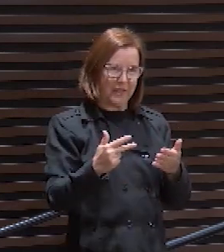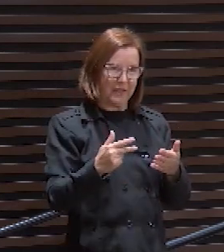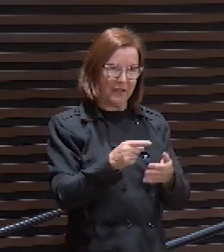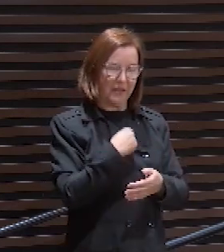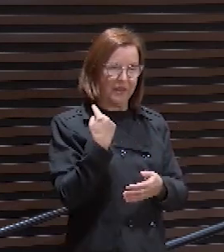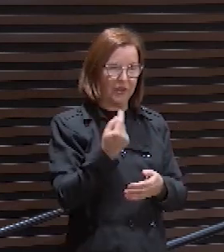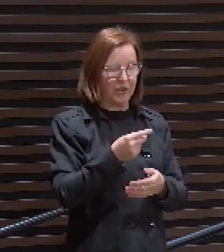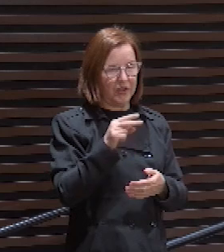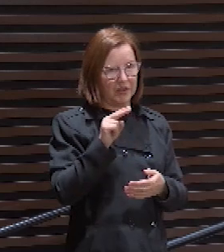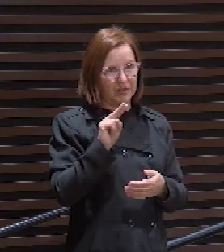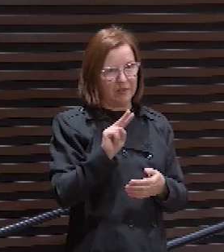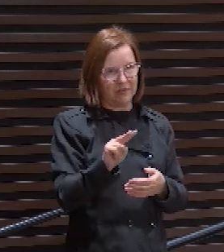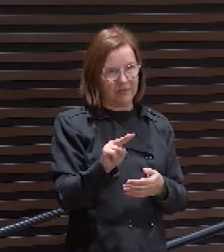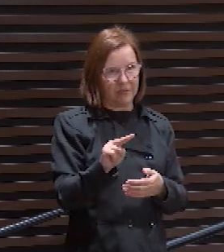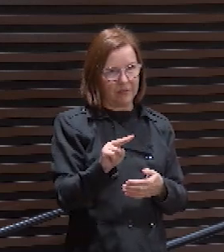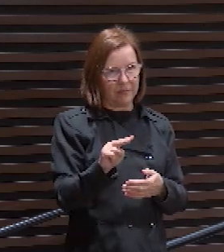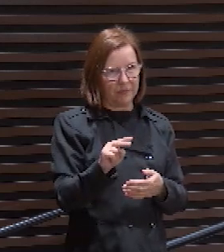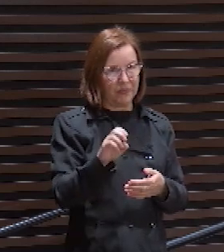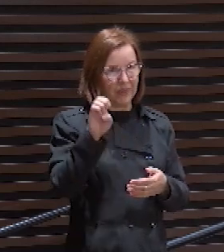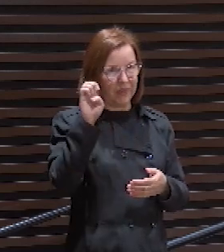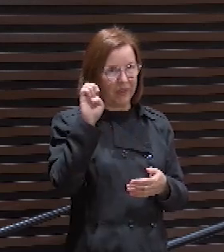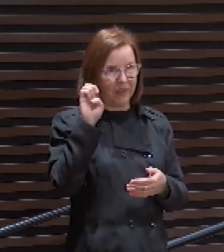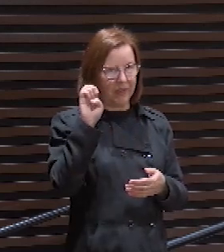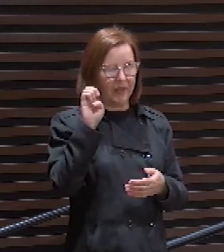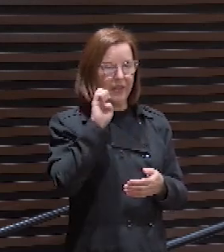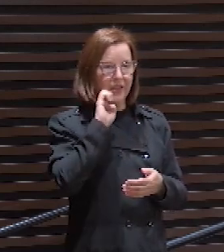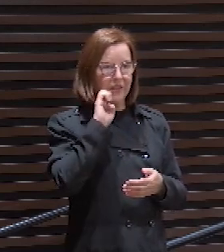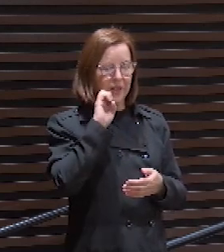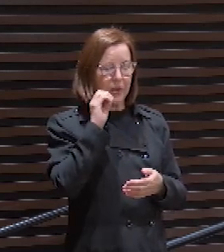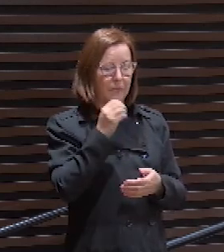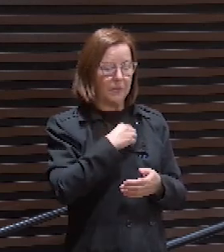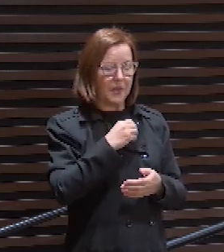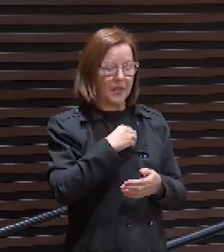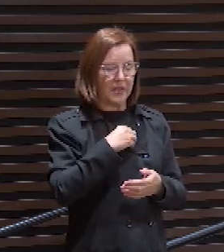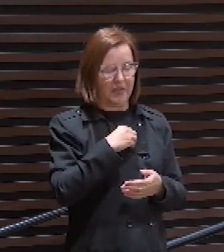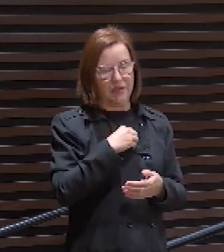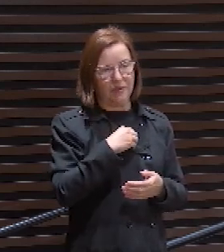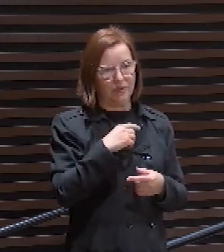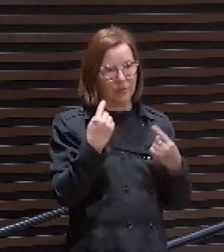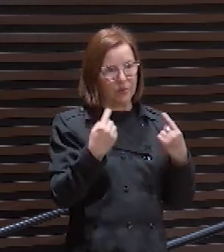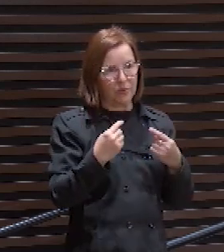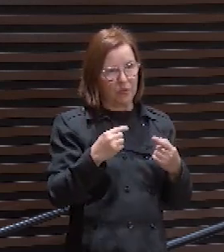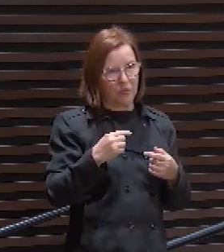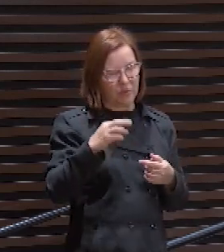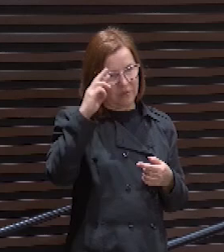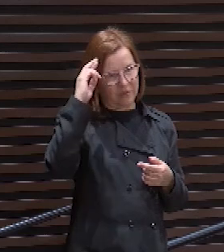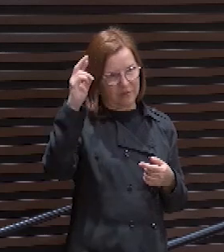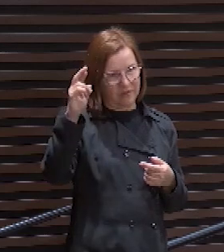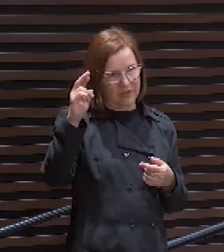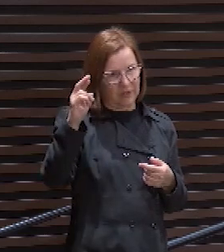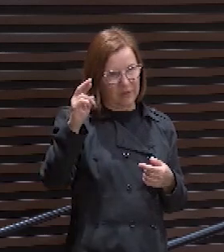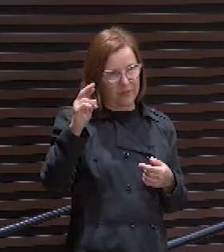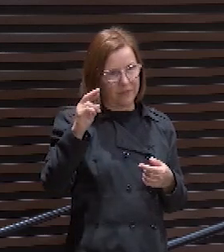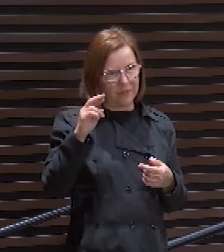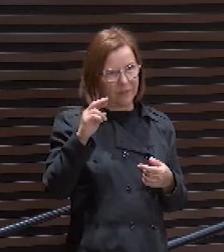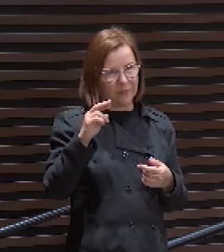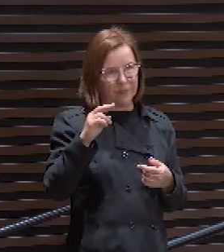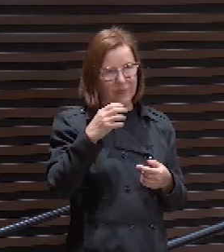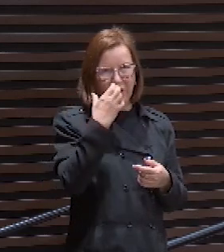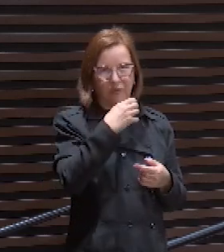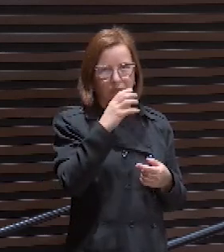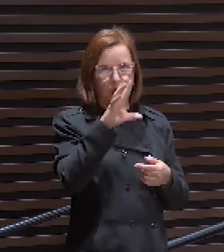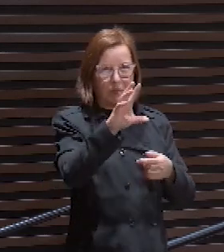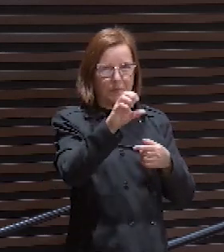por exemplo, a Eva pecando contra o Senhor, desobedecendo a Ele, pegando daquele fruto, comendo, dando ao seu marido,